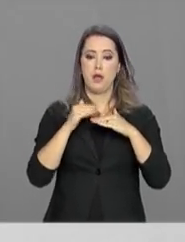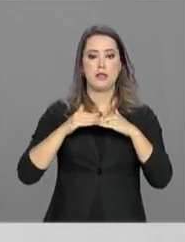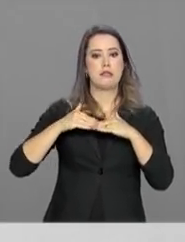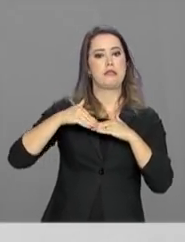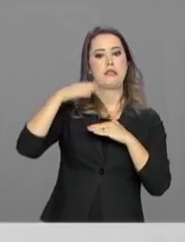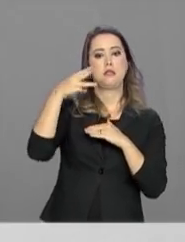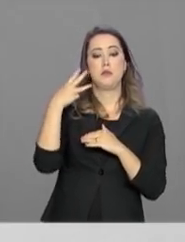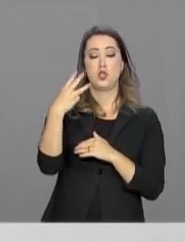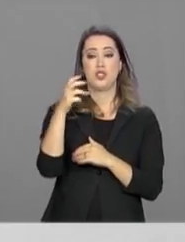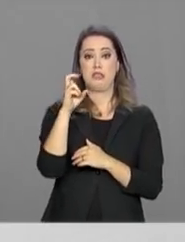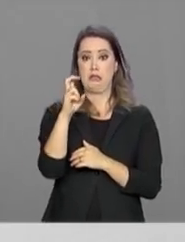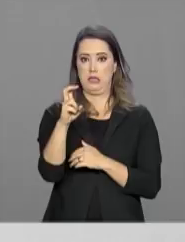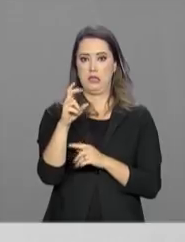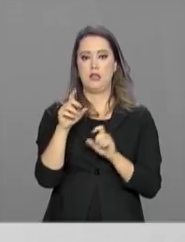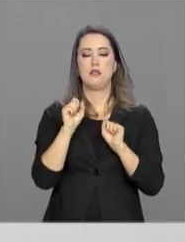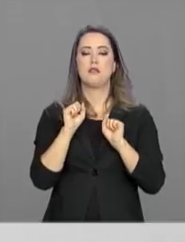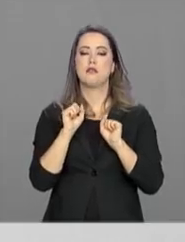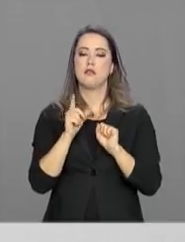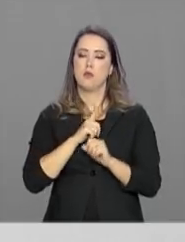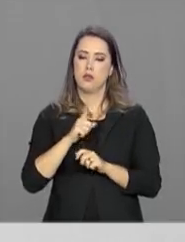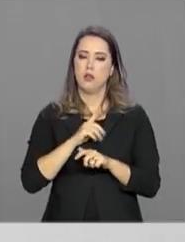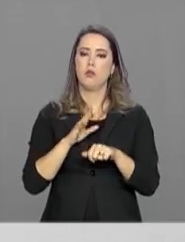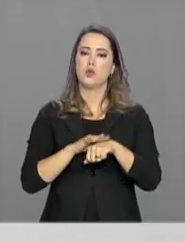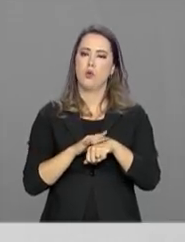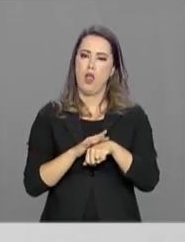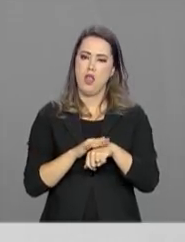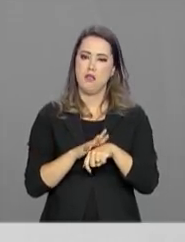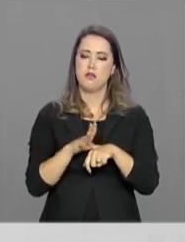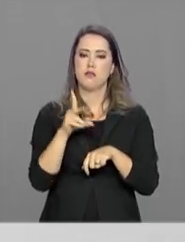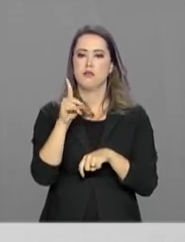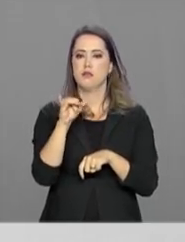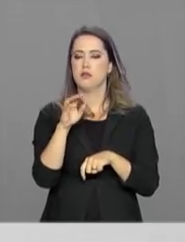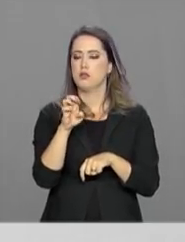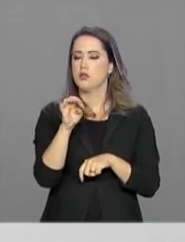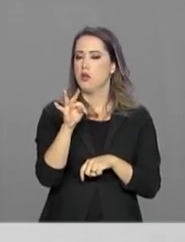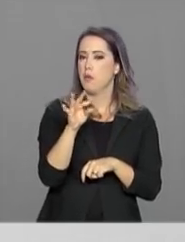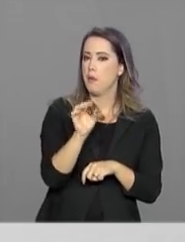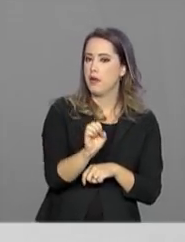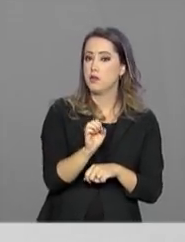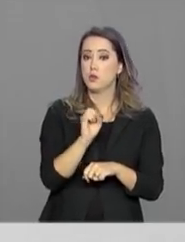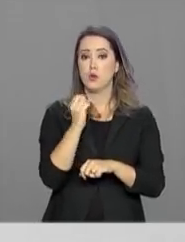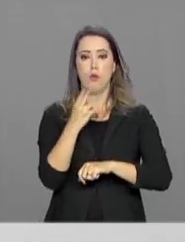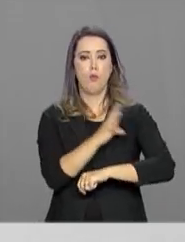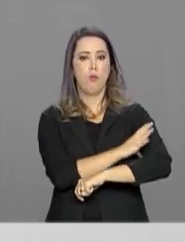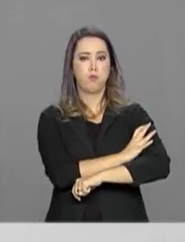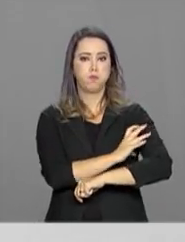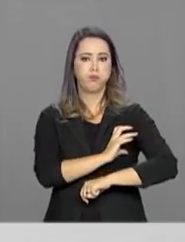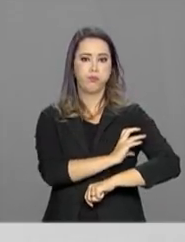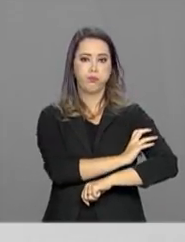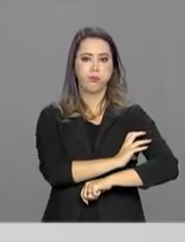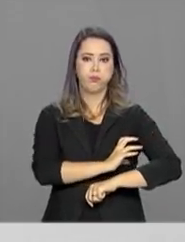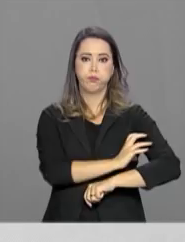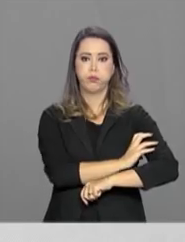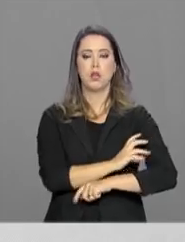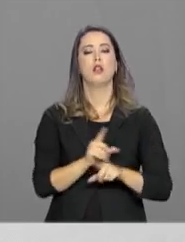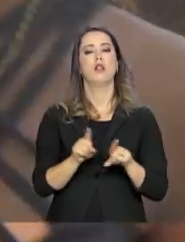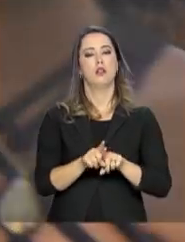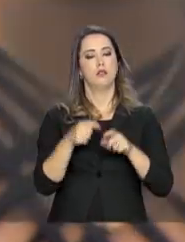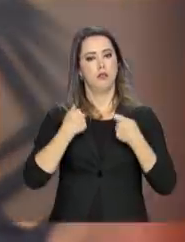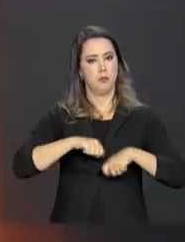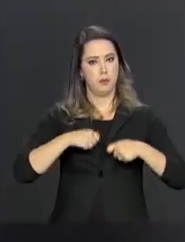de 35 e sofre com problemas de saúde como diabetes ou pressão alta também tem indicação de passar pela cirurgia